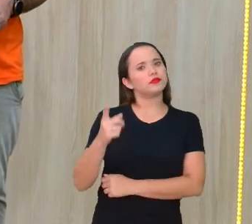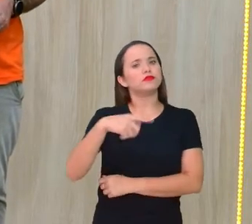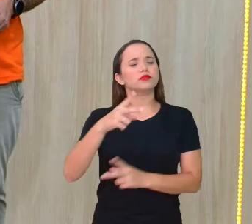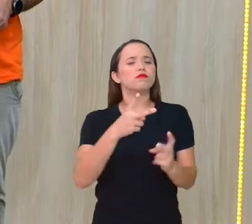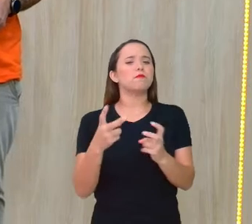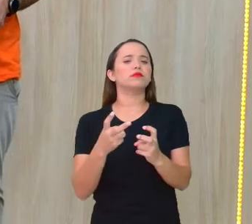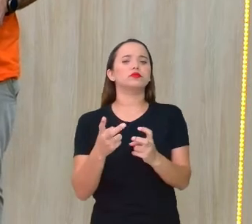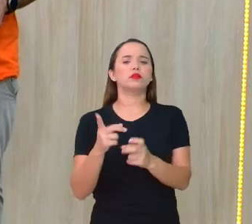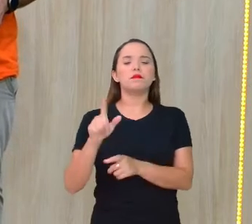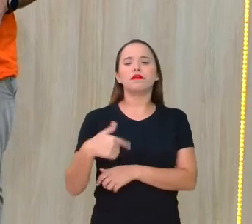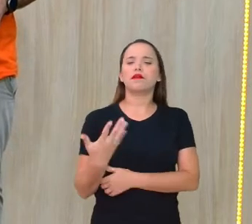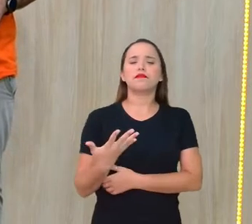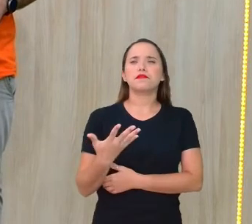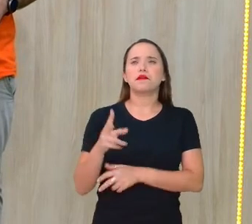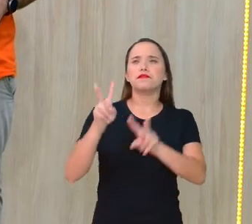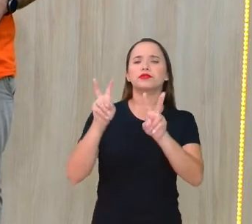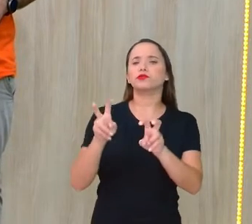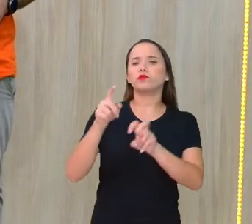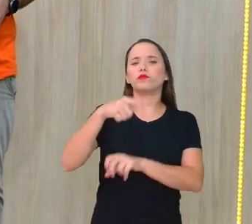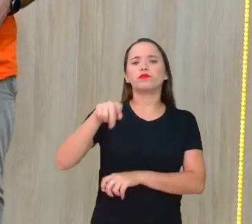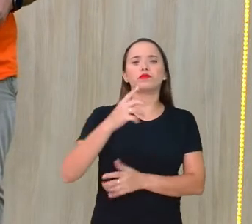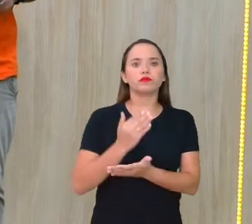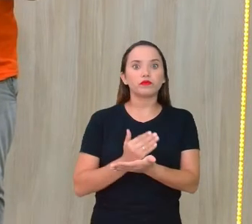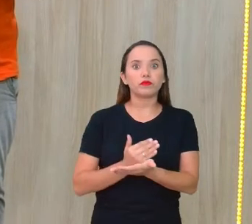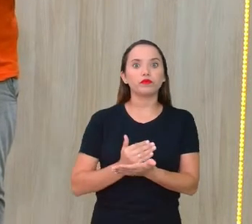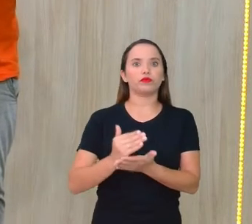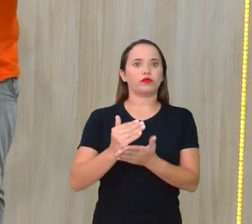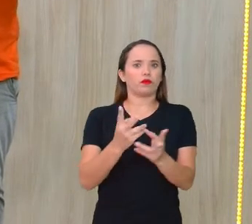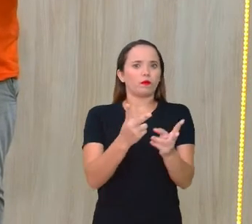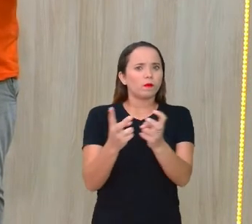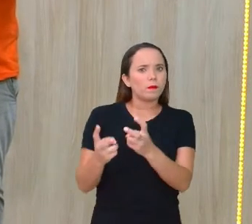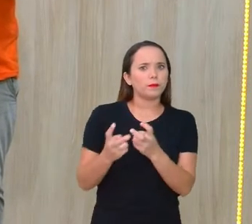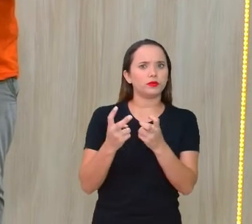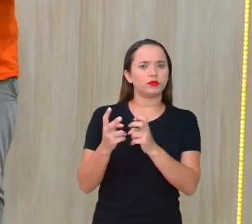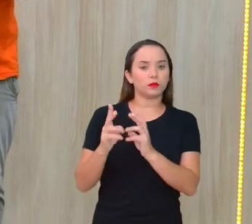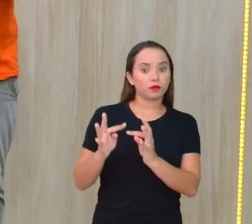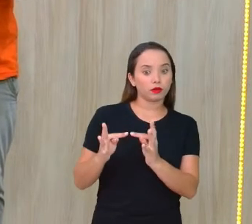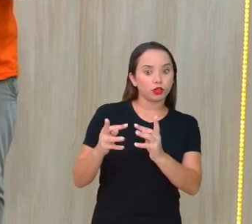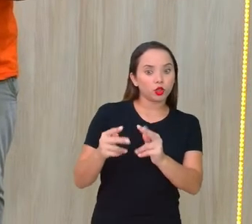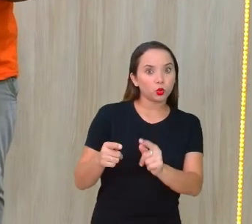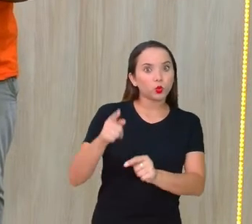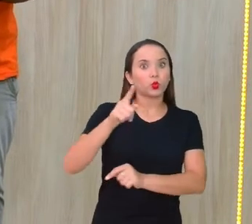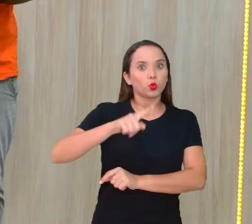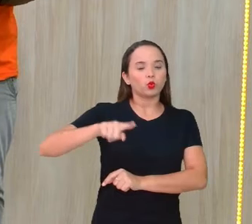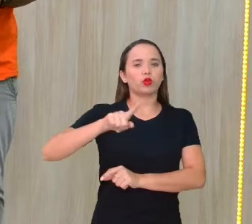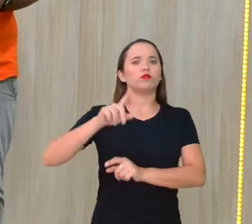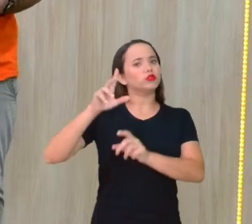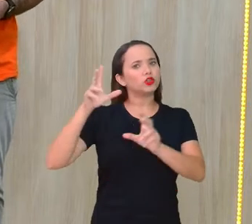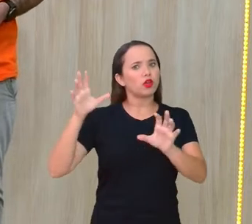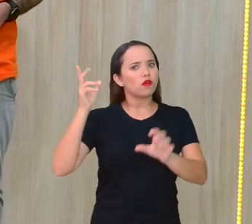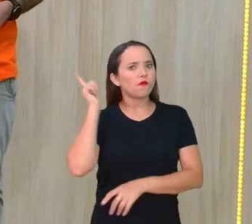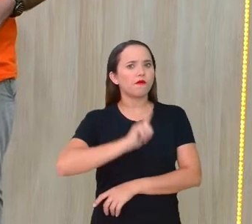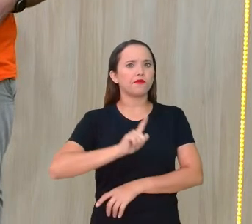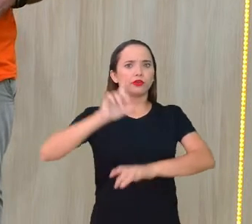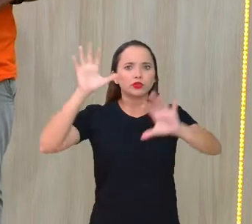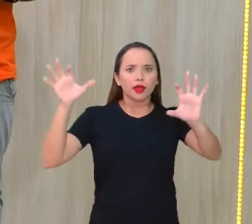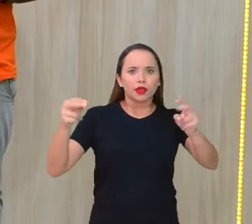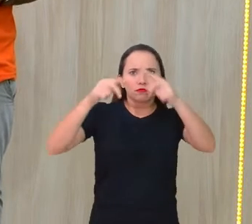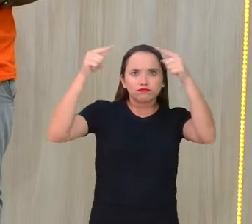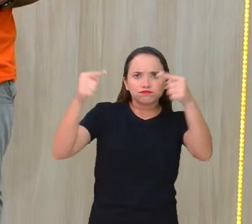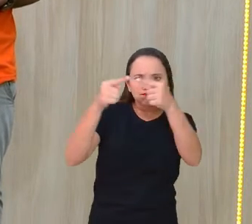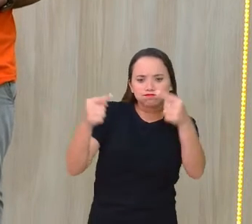da questão de você começar a notar que tudo que você consegue relacionar na matemática, você